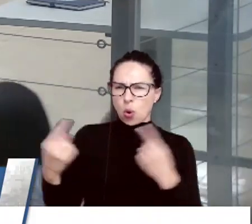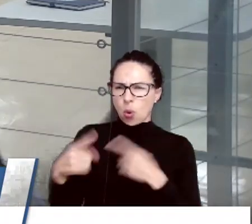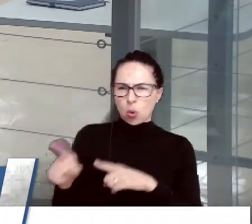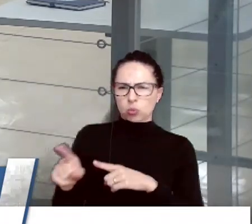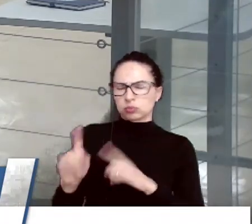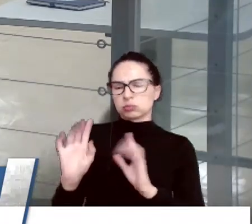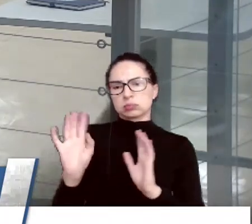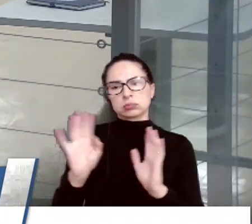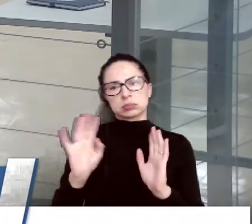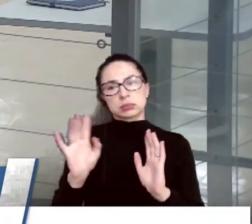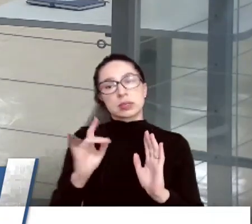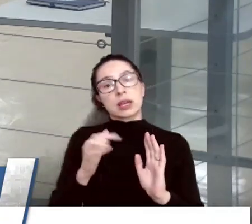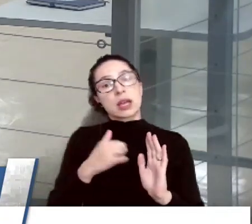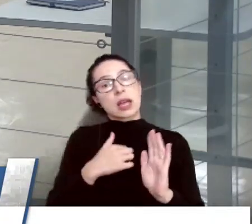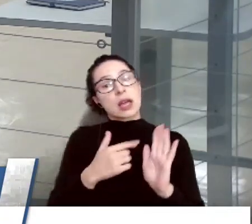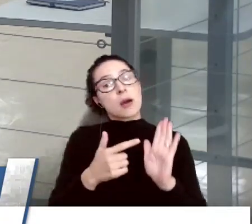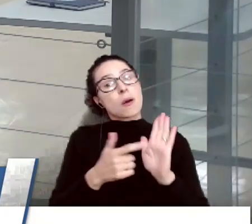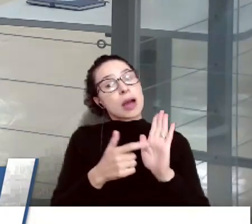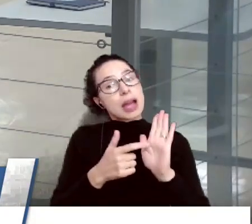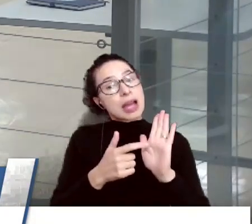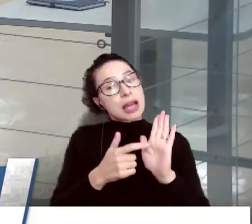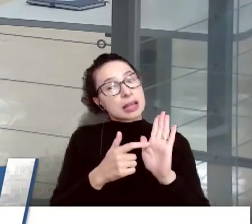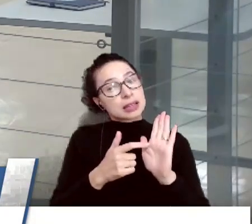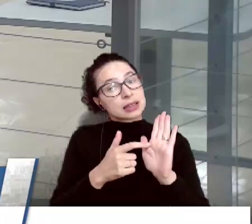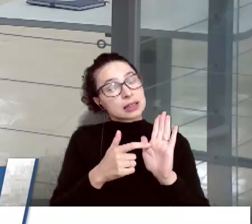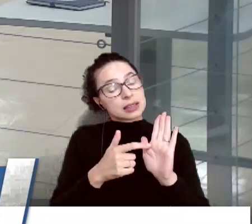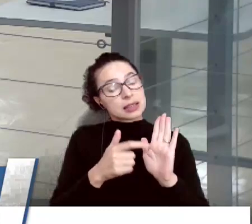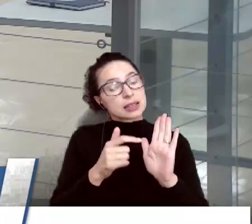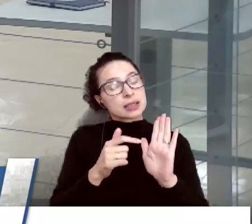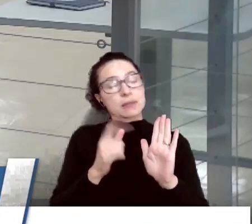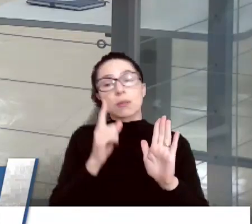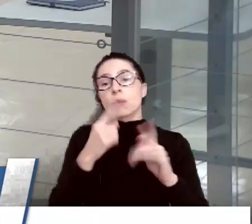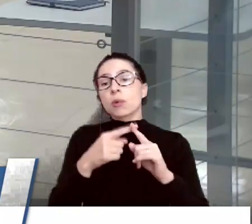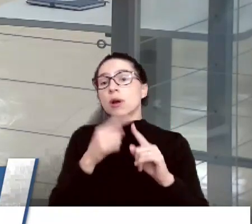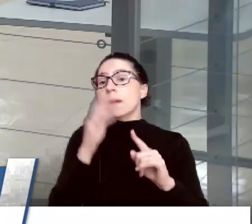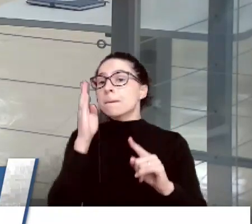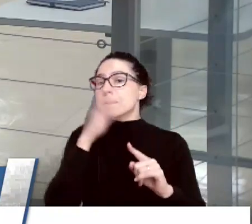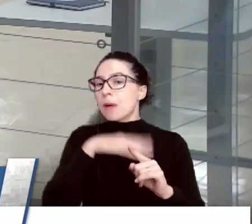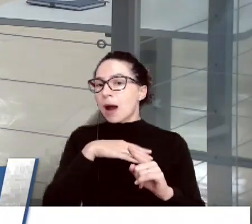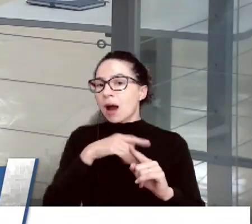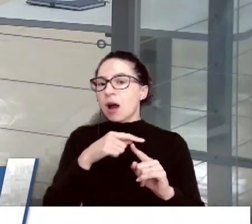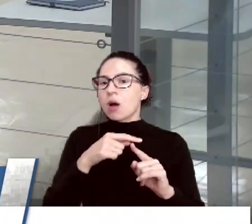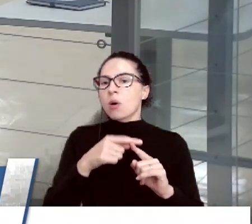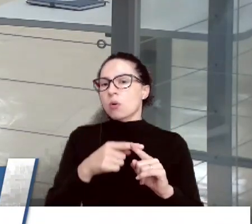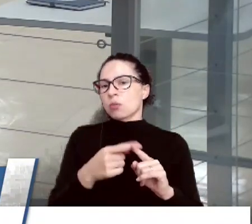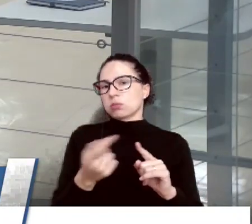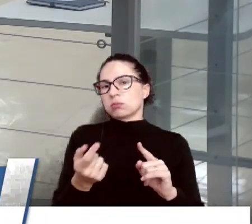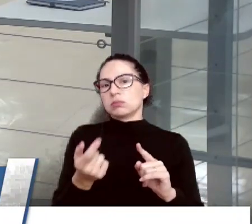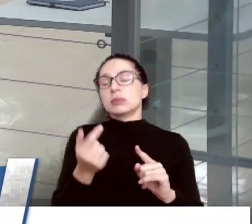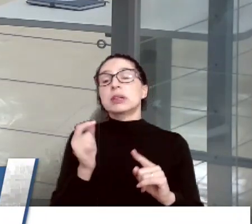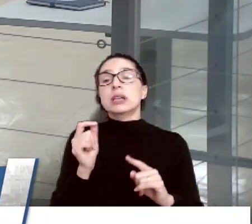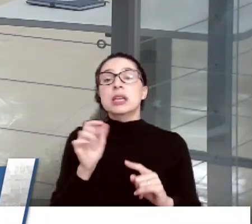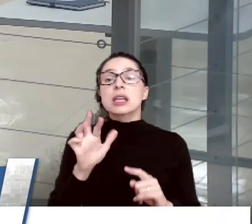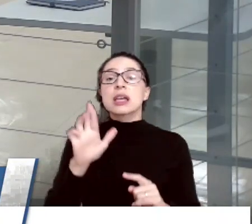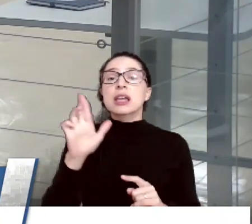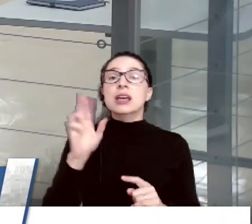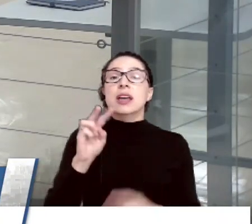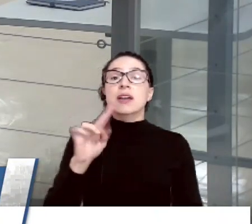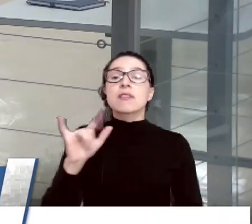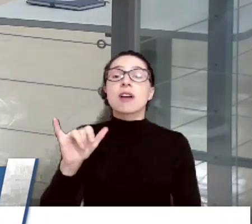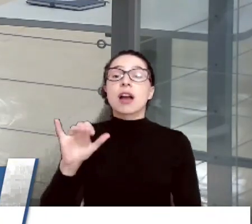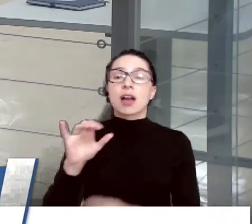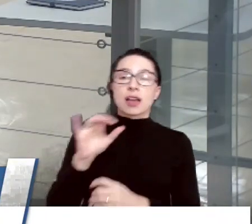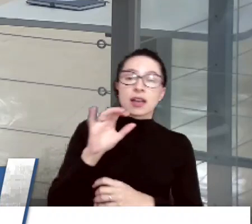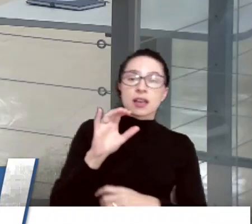Sou contra essa forma específica, porque ela é perversa, ela é maldosa. E quem é que vai para o conselho